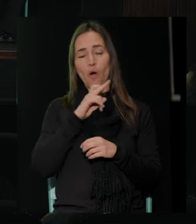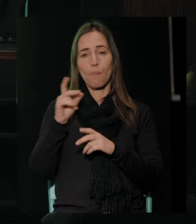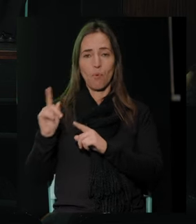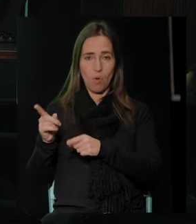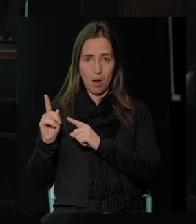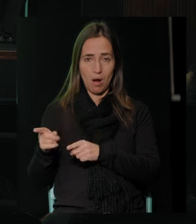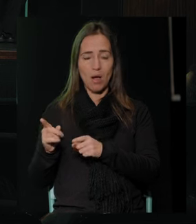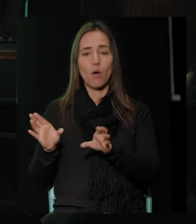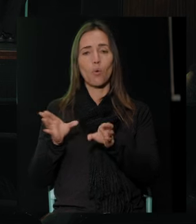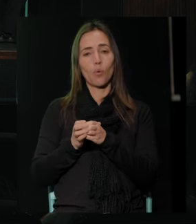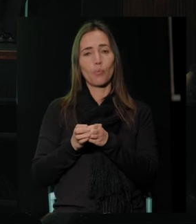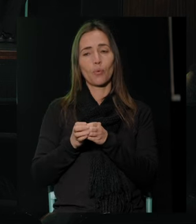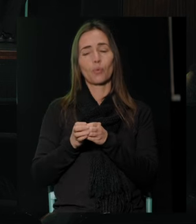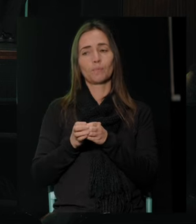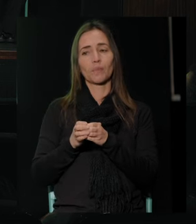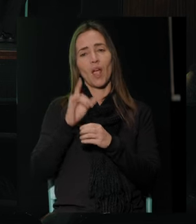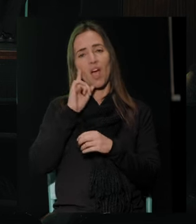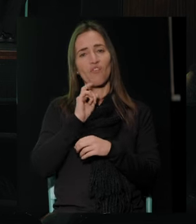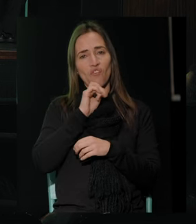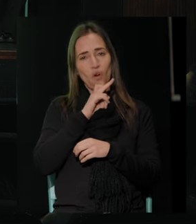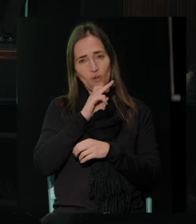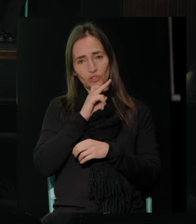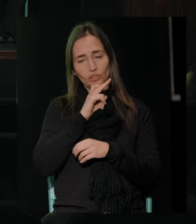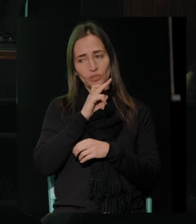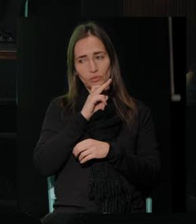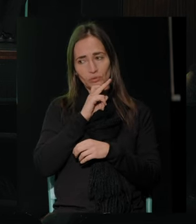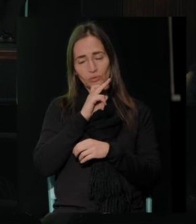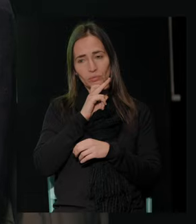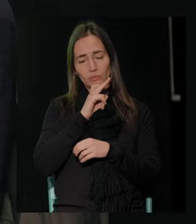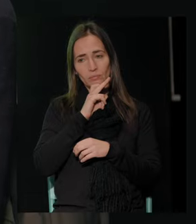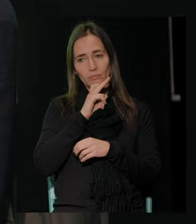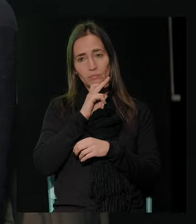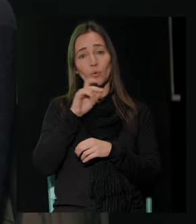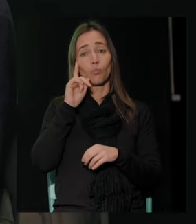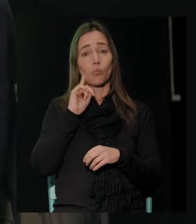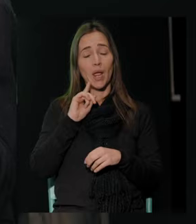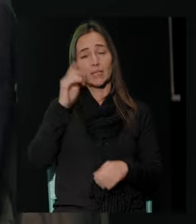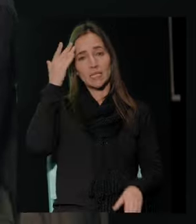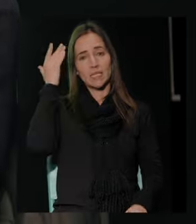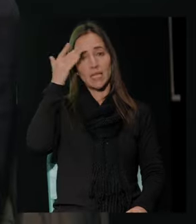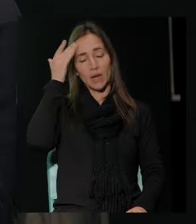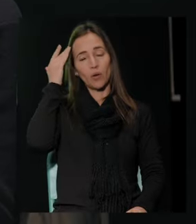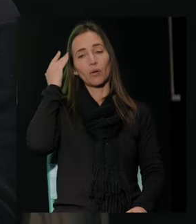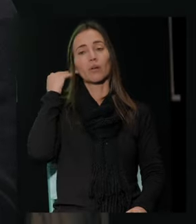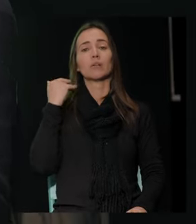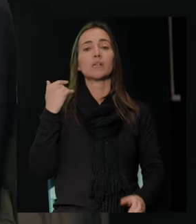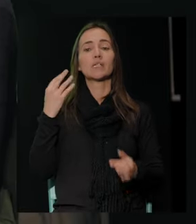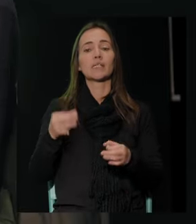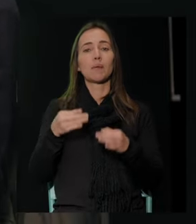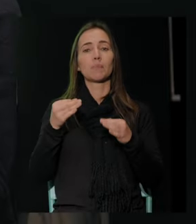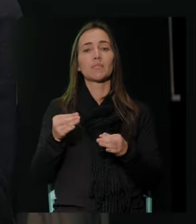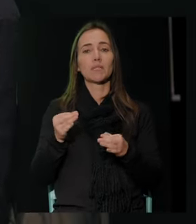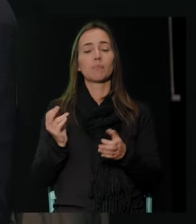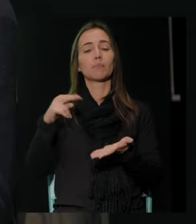que eram um grupo de avózinhas, de mulheres sénior, que estavam sempre em todas as